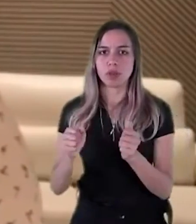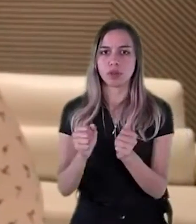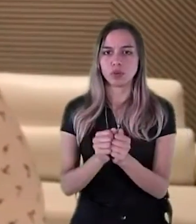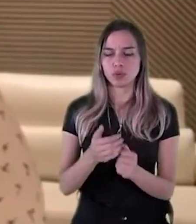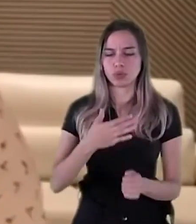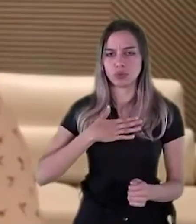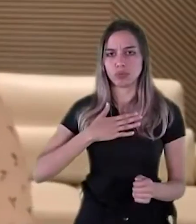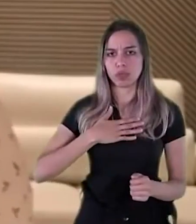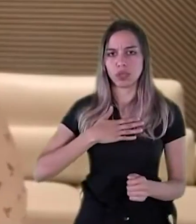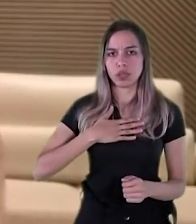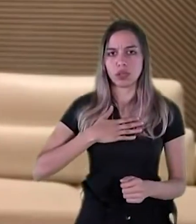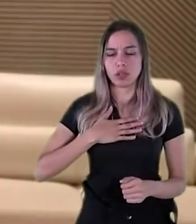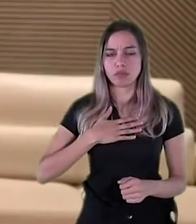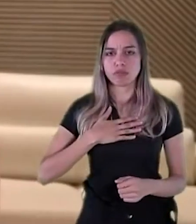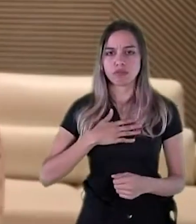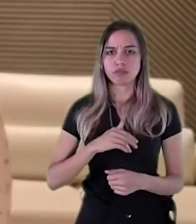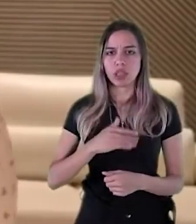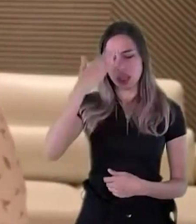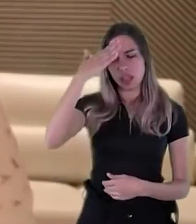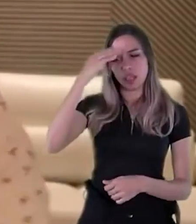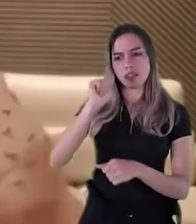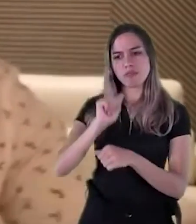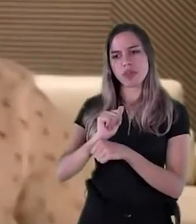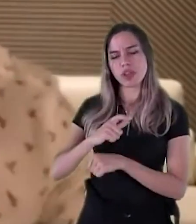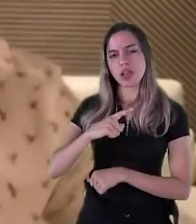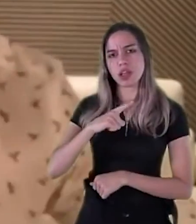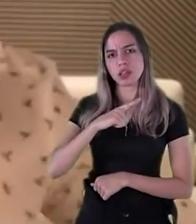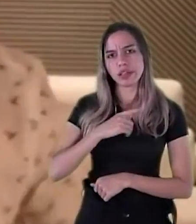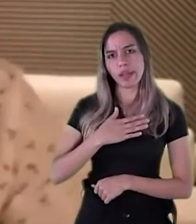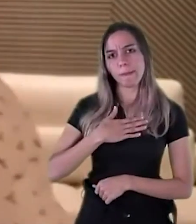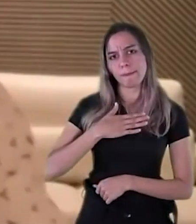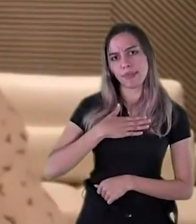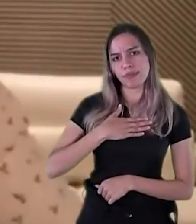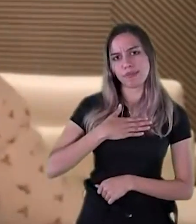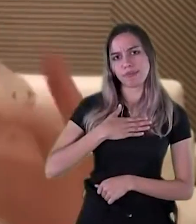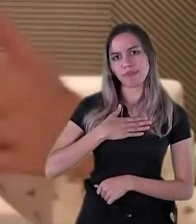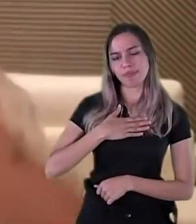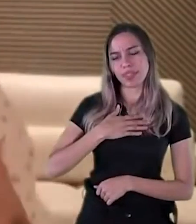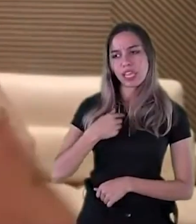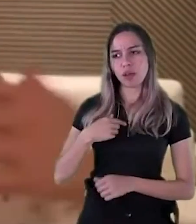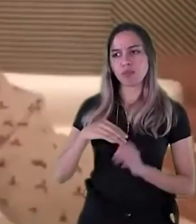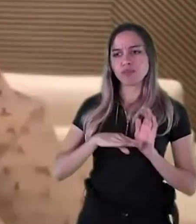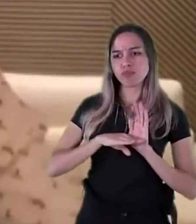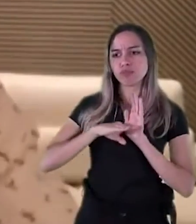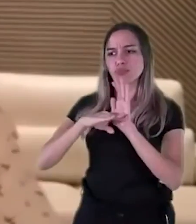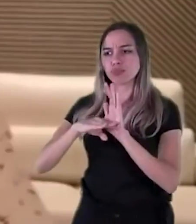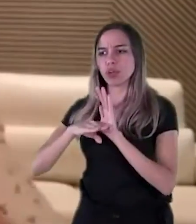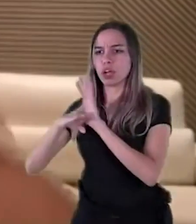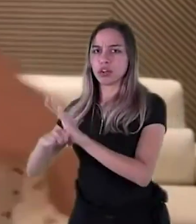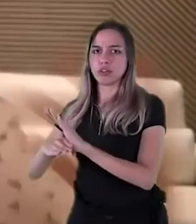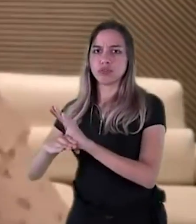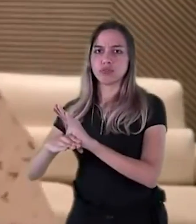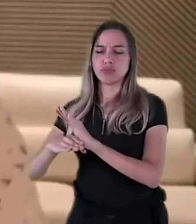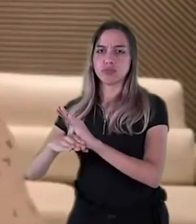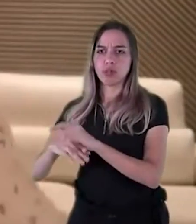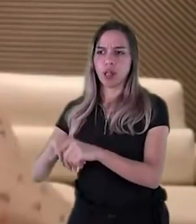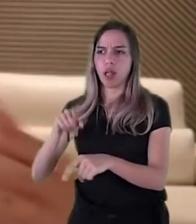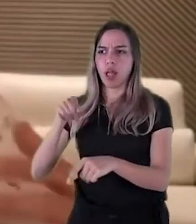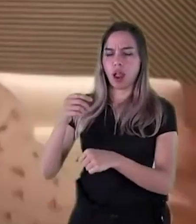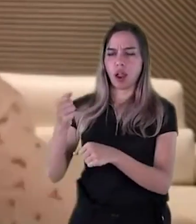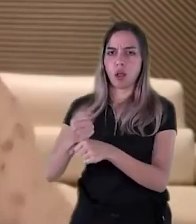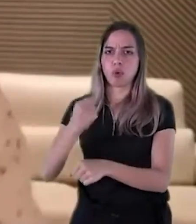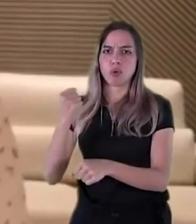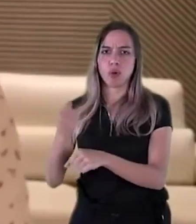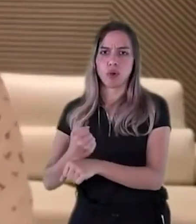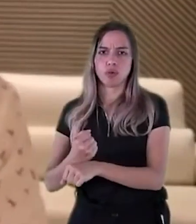esperanças. Eu também ajudo esses funcionários a construírem as suas esperanças, fazendo a minha parte de maneira justa, de